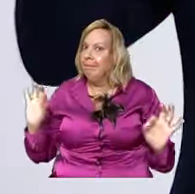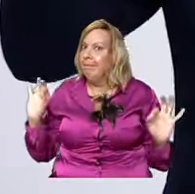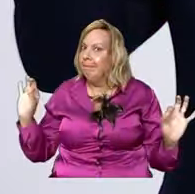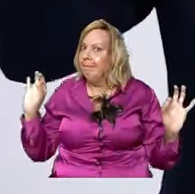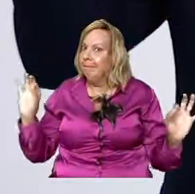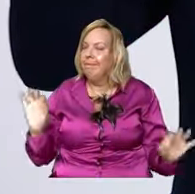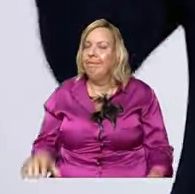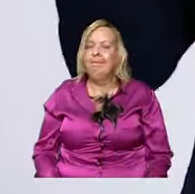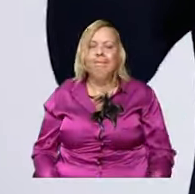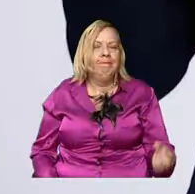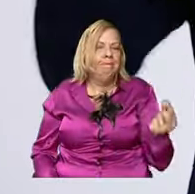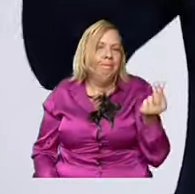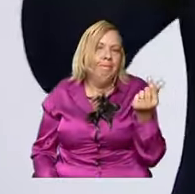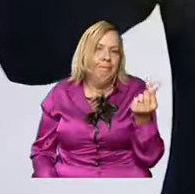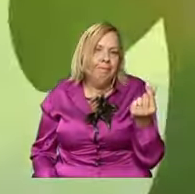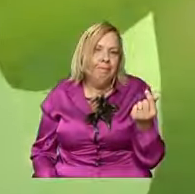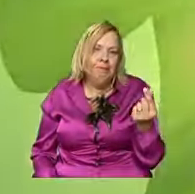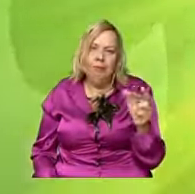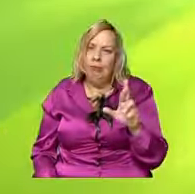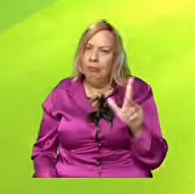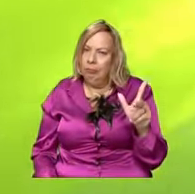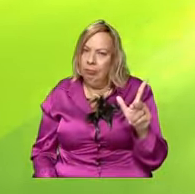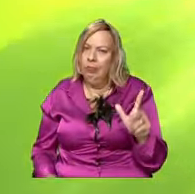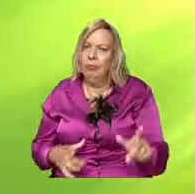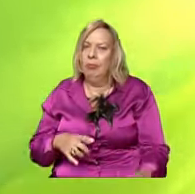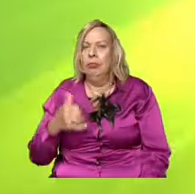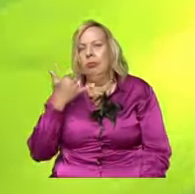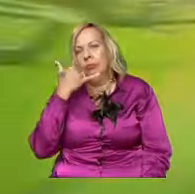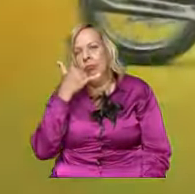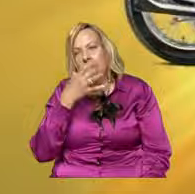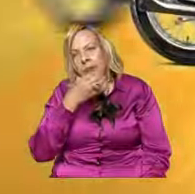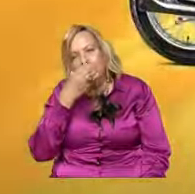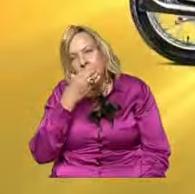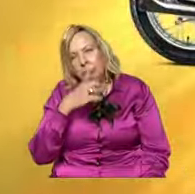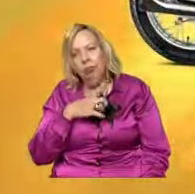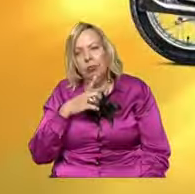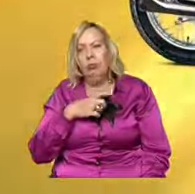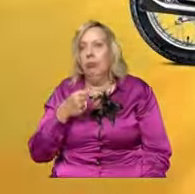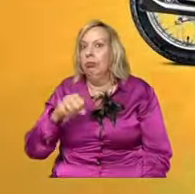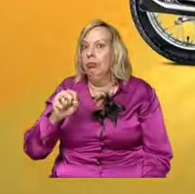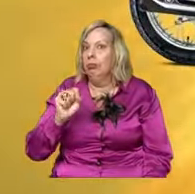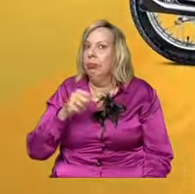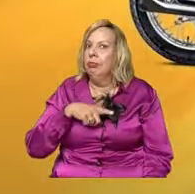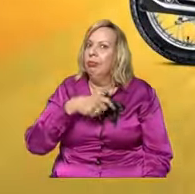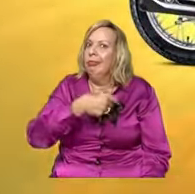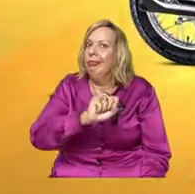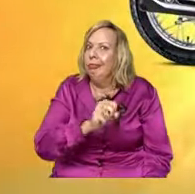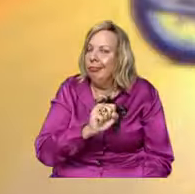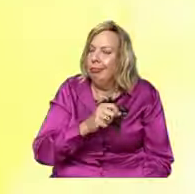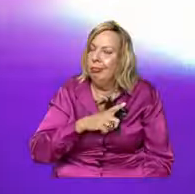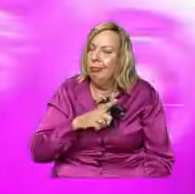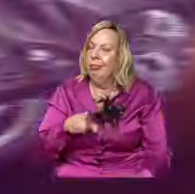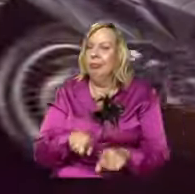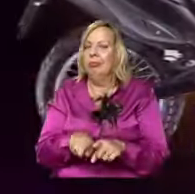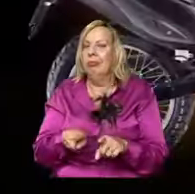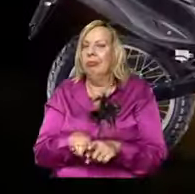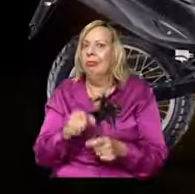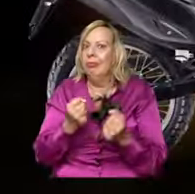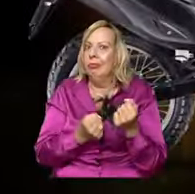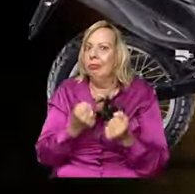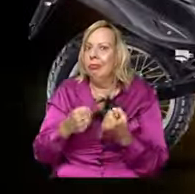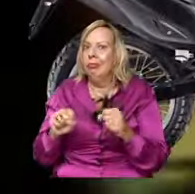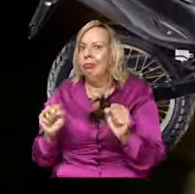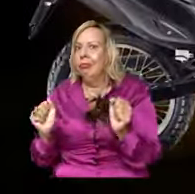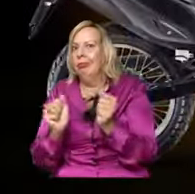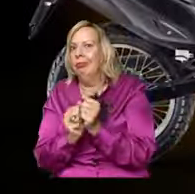imperdível. Prêmios em dinheiro de 500 e de 1.000 reais. Um iPhone 15 no primeiro prêmio. Uma Honda Pop no segundo, Honda Start no terceiro. E essa dupla no quarto